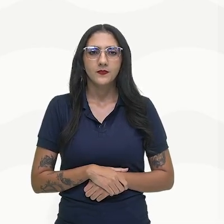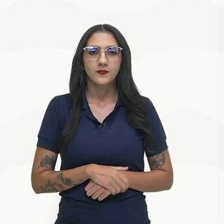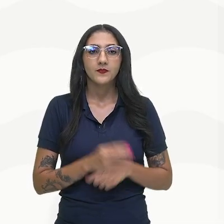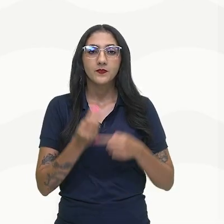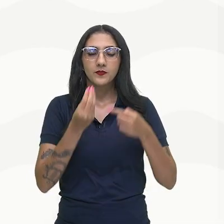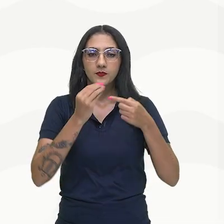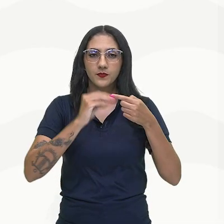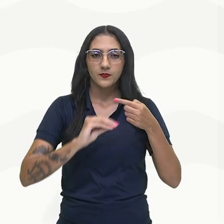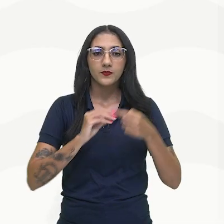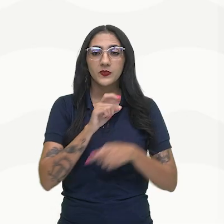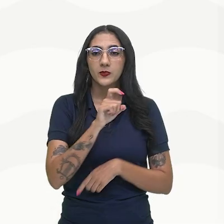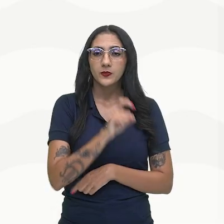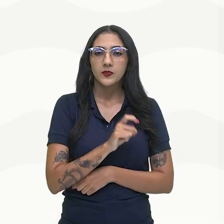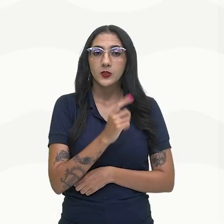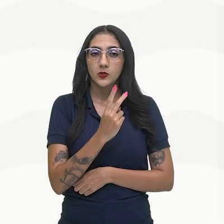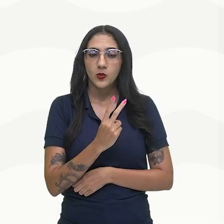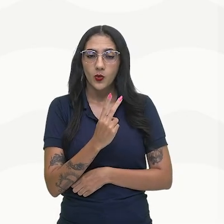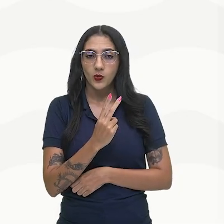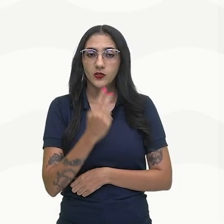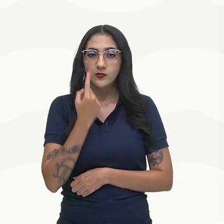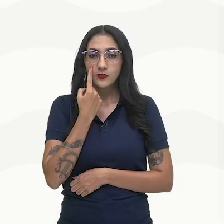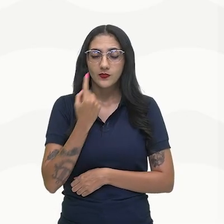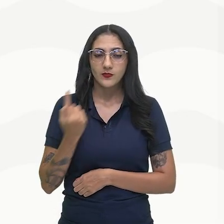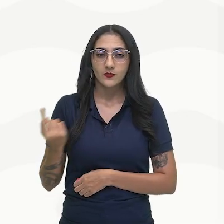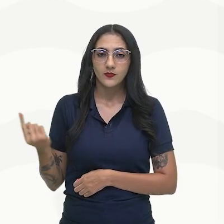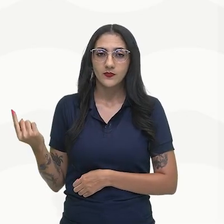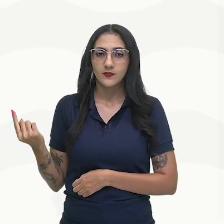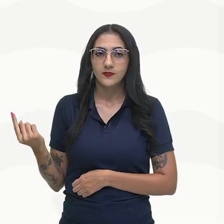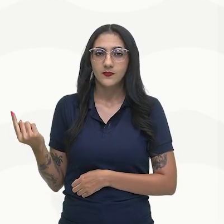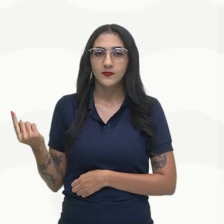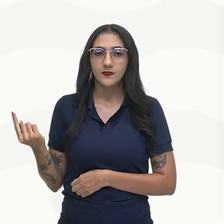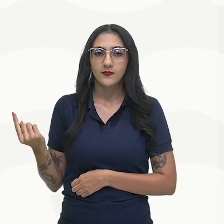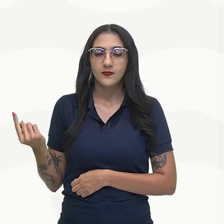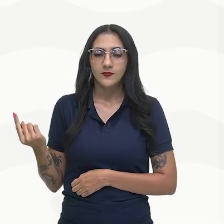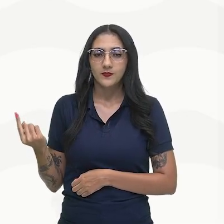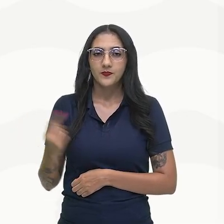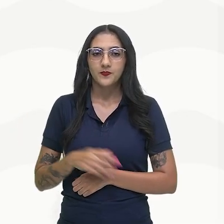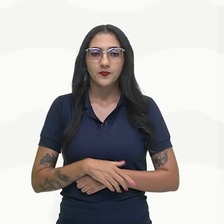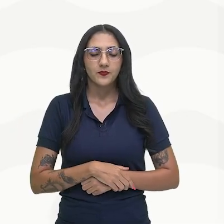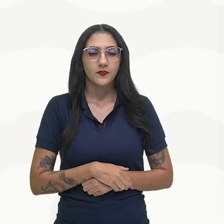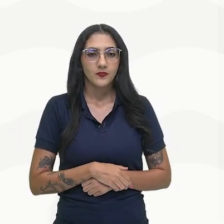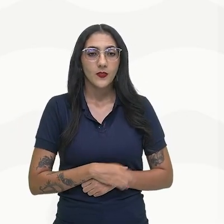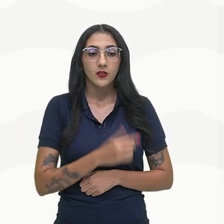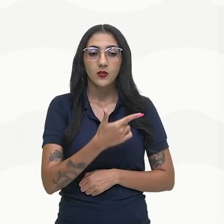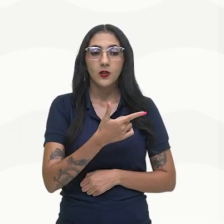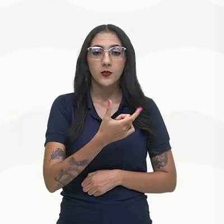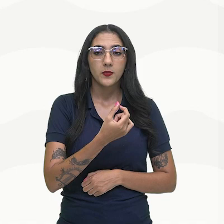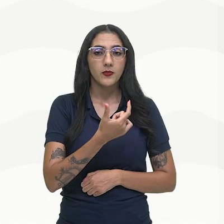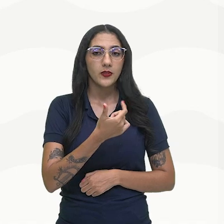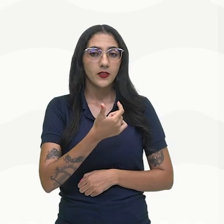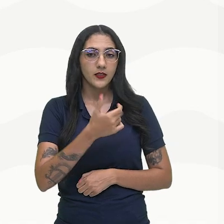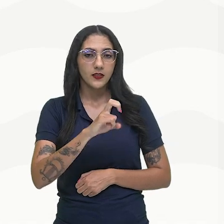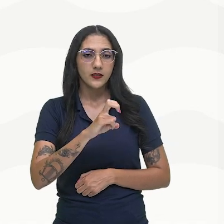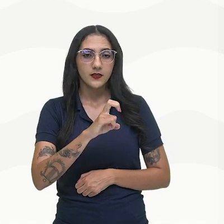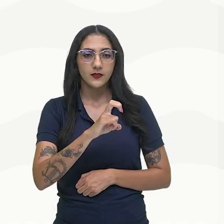x2, que é 2025, menos y2, que é